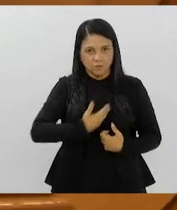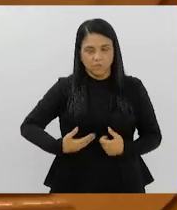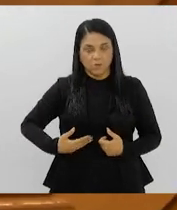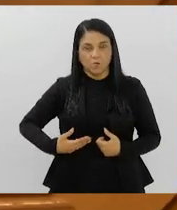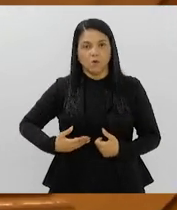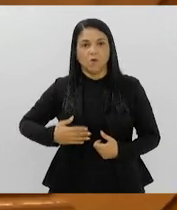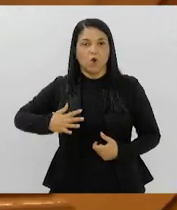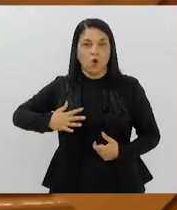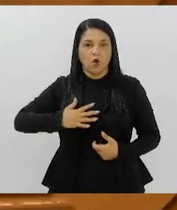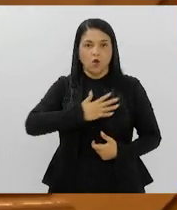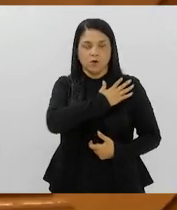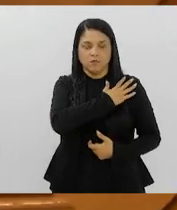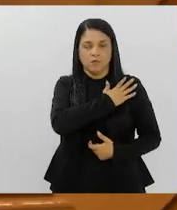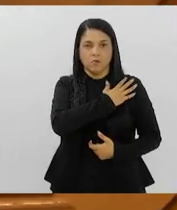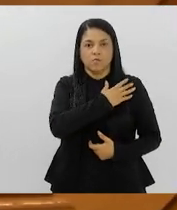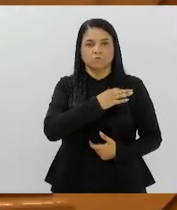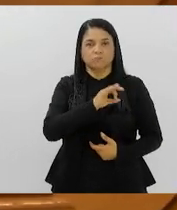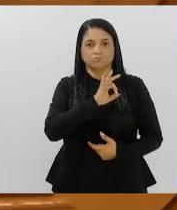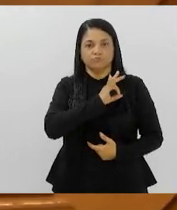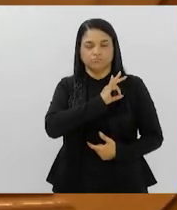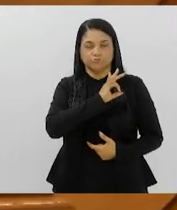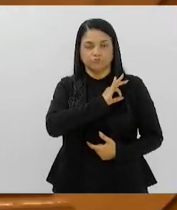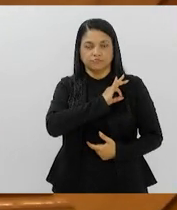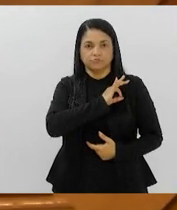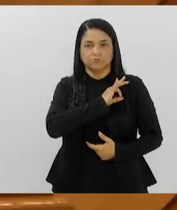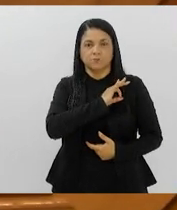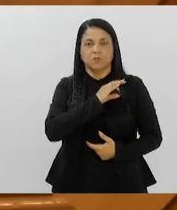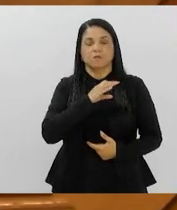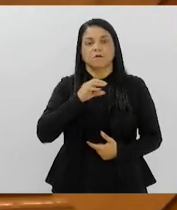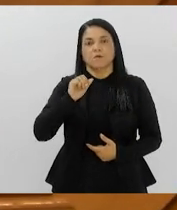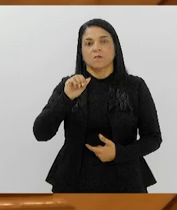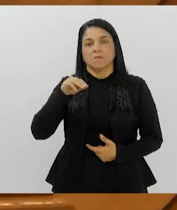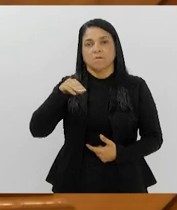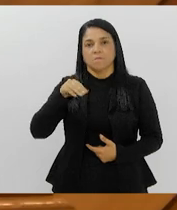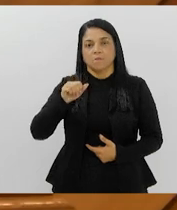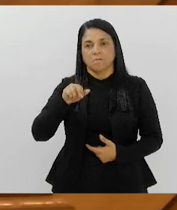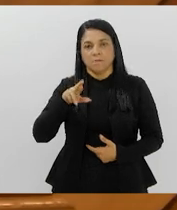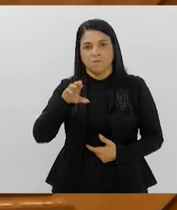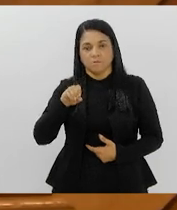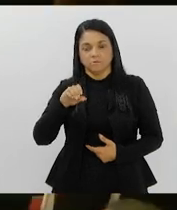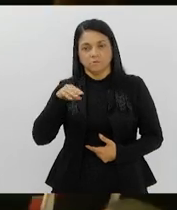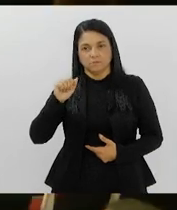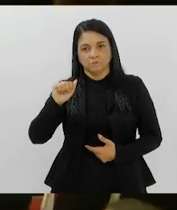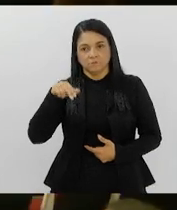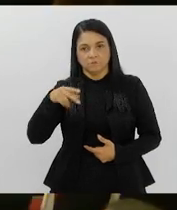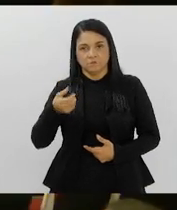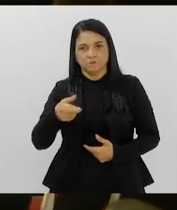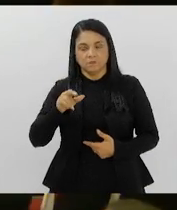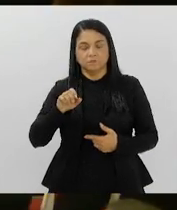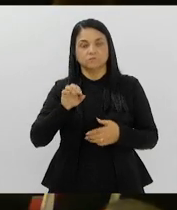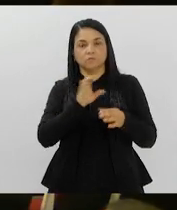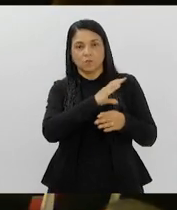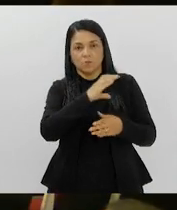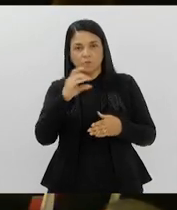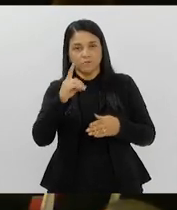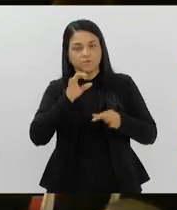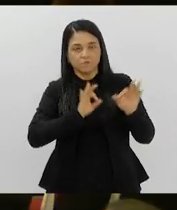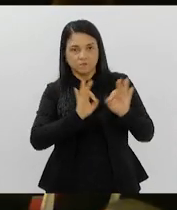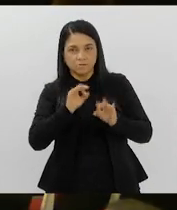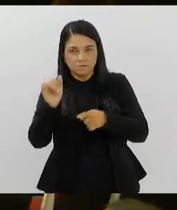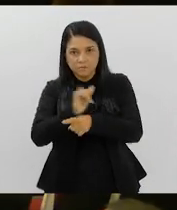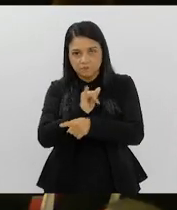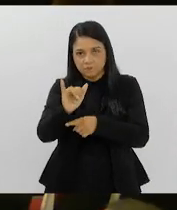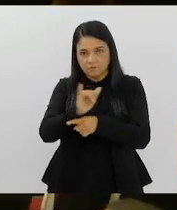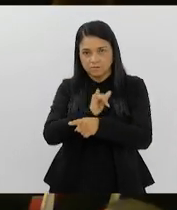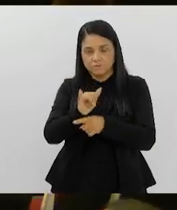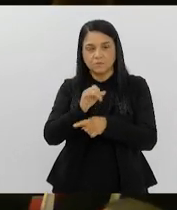PM Marco Andrade, coordenador da Coordenadoria de Assuntos Estratégicos da Secretaria de Polícia Militar do Estado do Rio